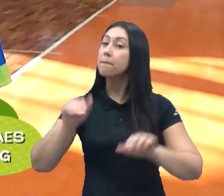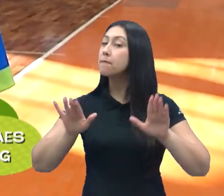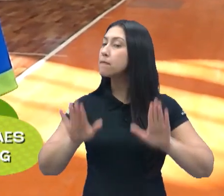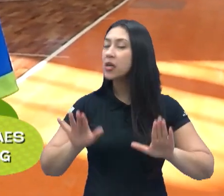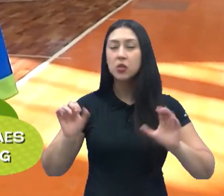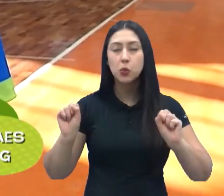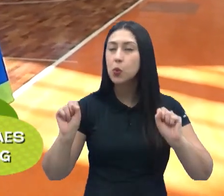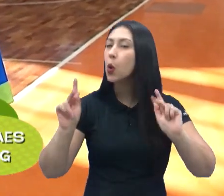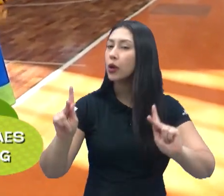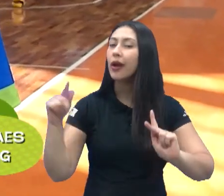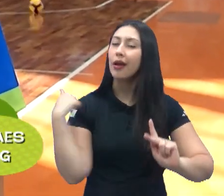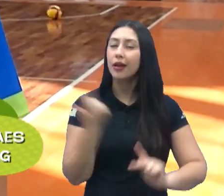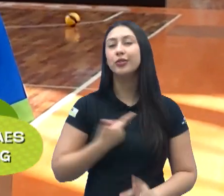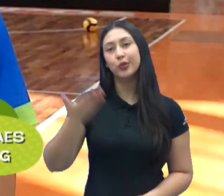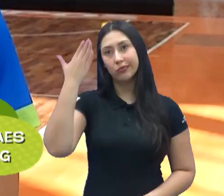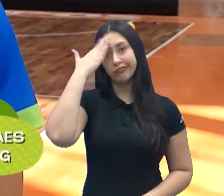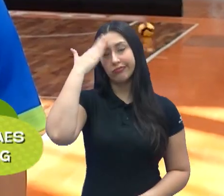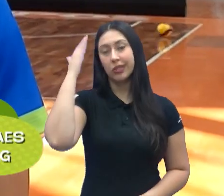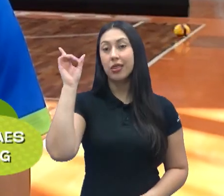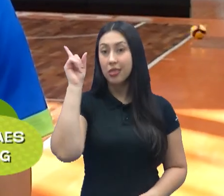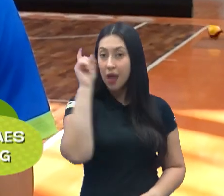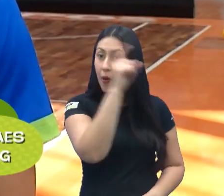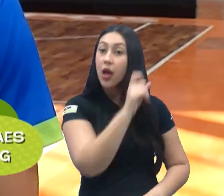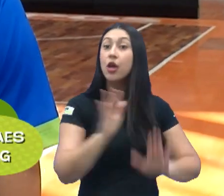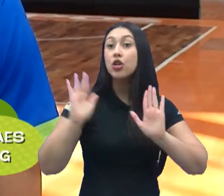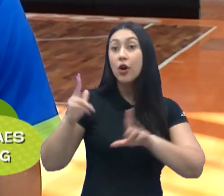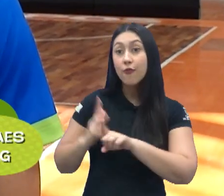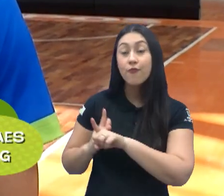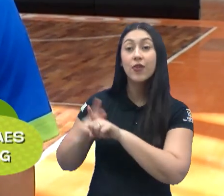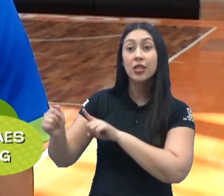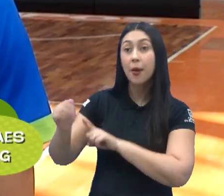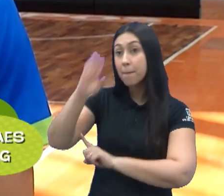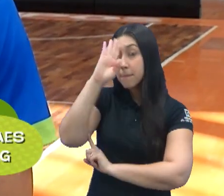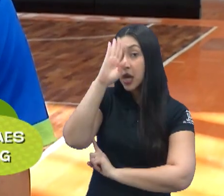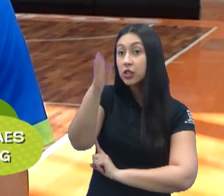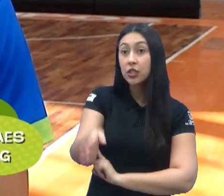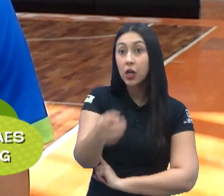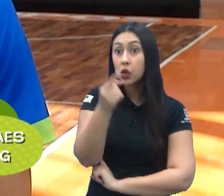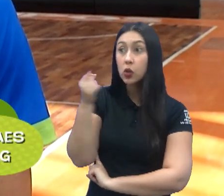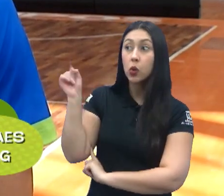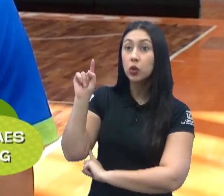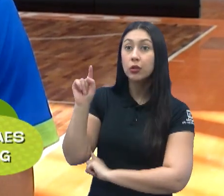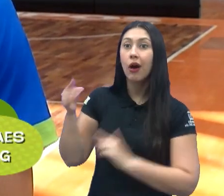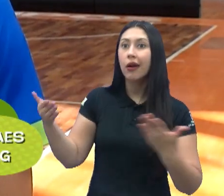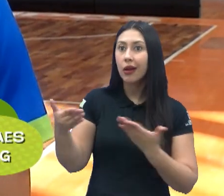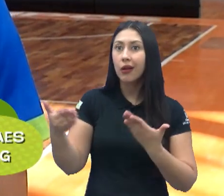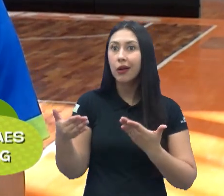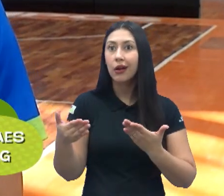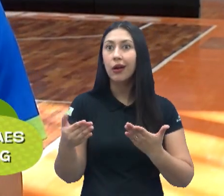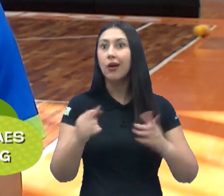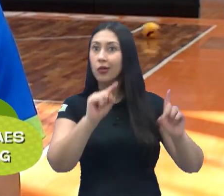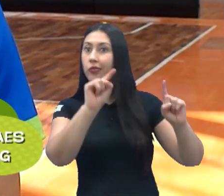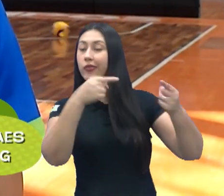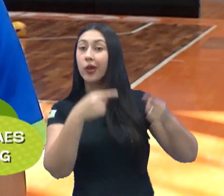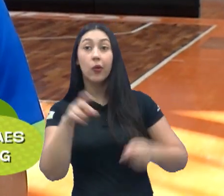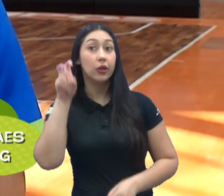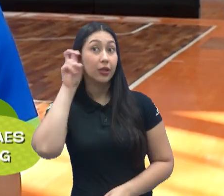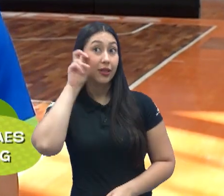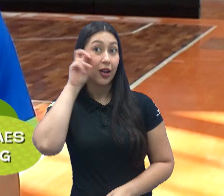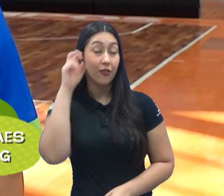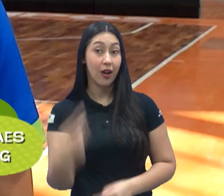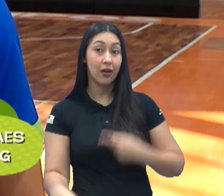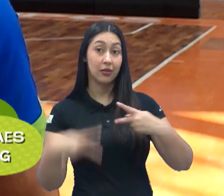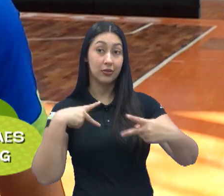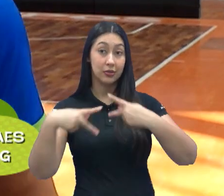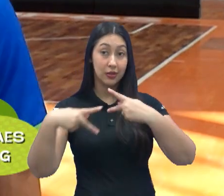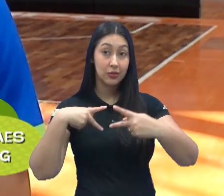gente sabia da dificuldade, né? Já vencemos um jogo no confronto direto na última rodada e temos mais uma final na quinta-feira aqui na nossa casa agora, que a